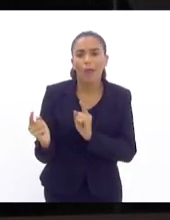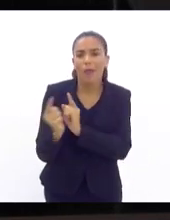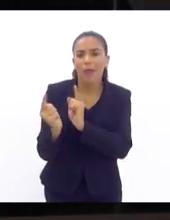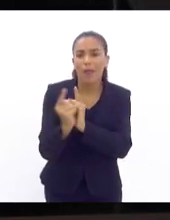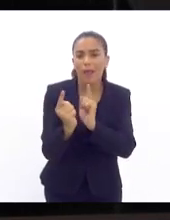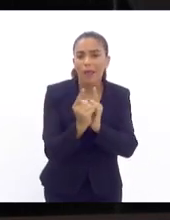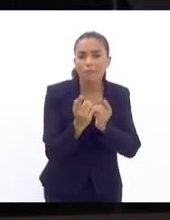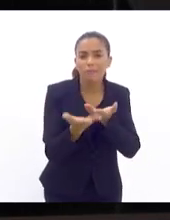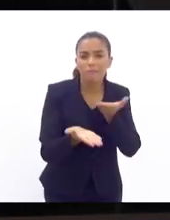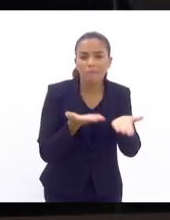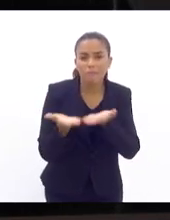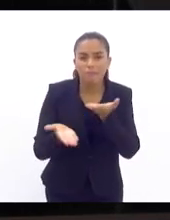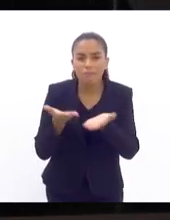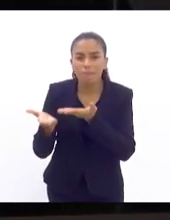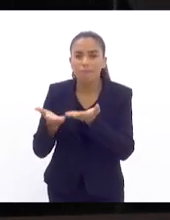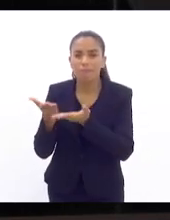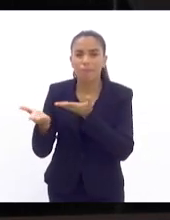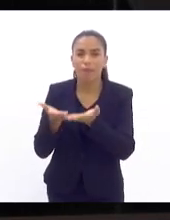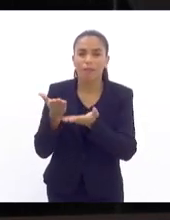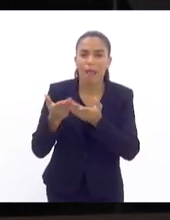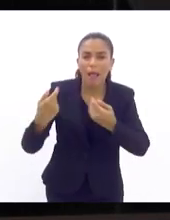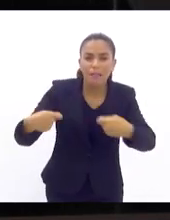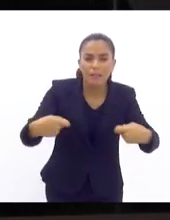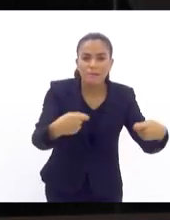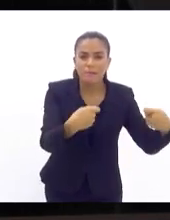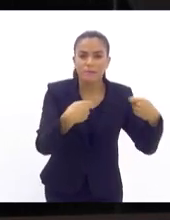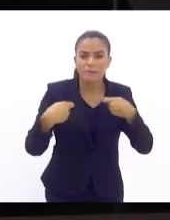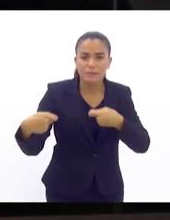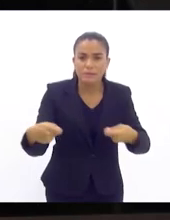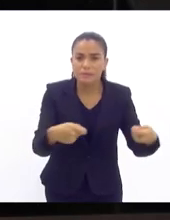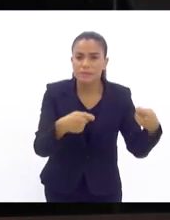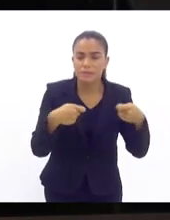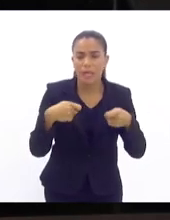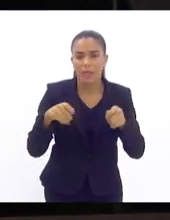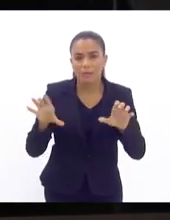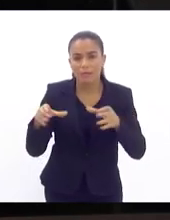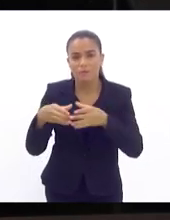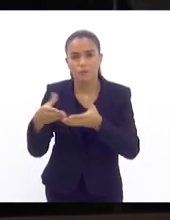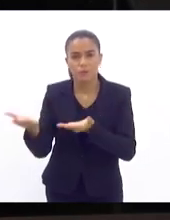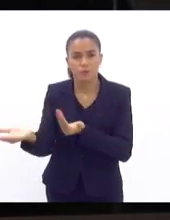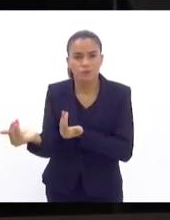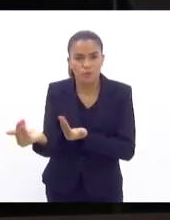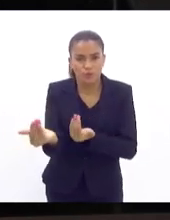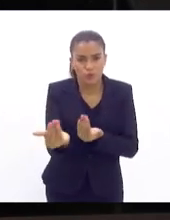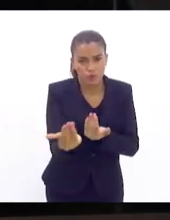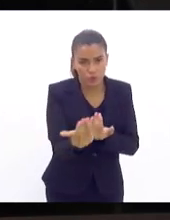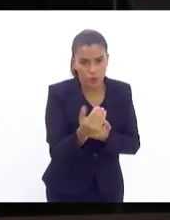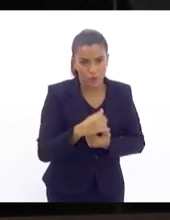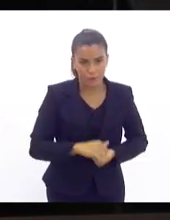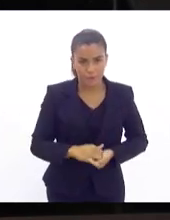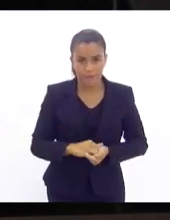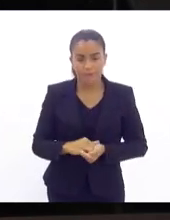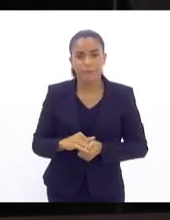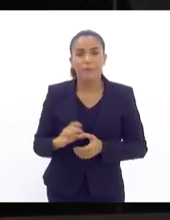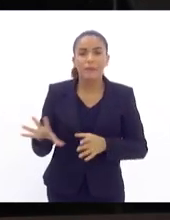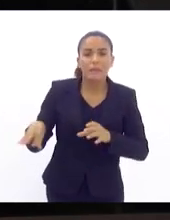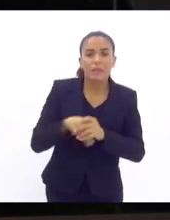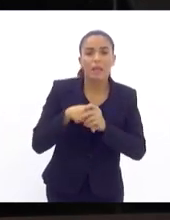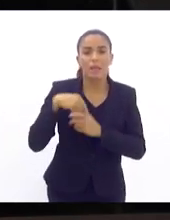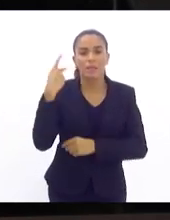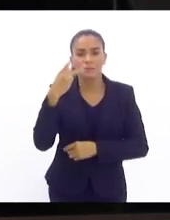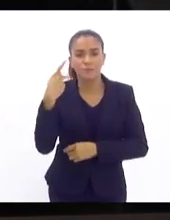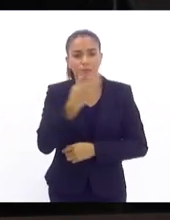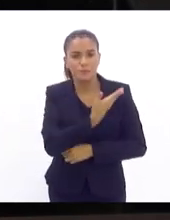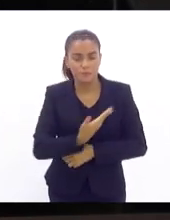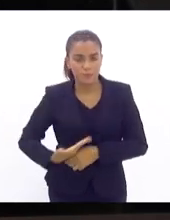a demanda, a necessidade desses jovens nas políticas